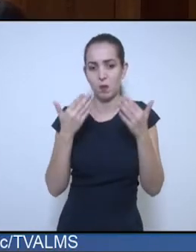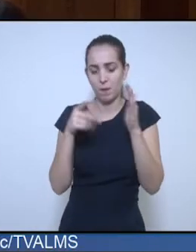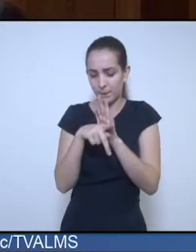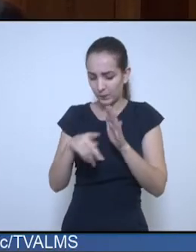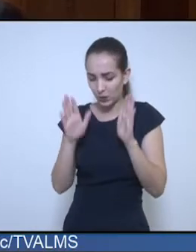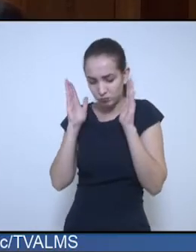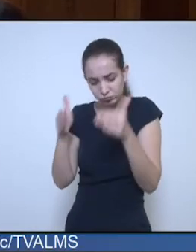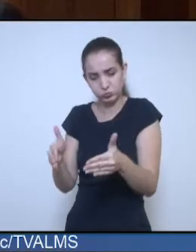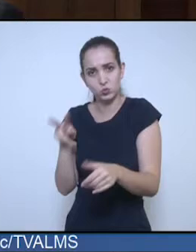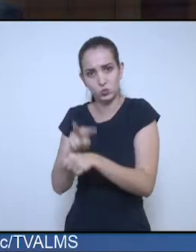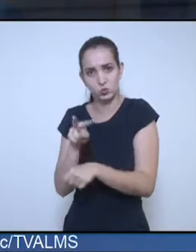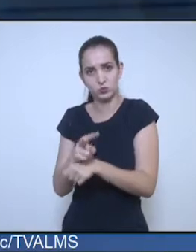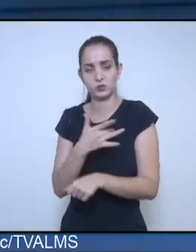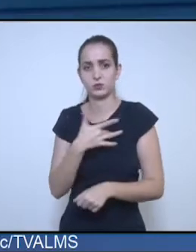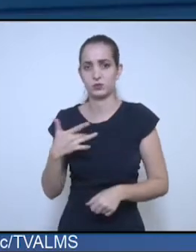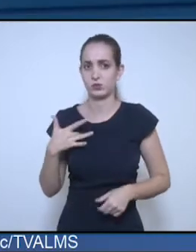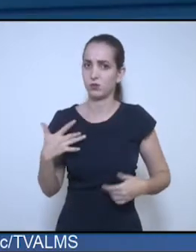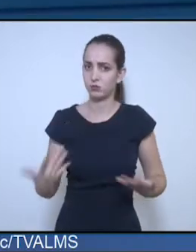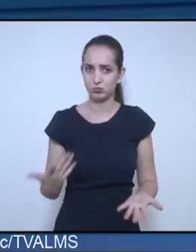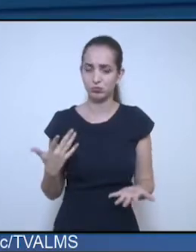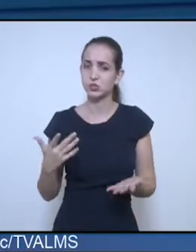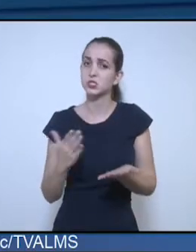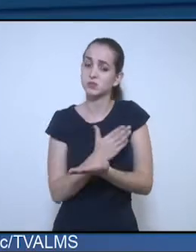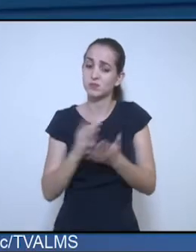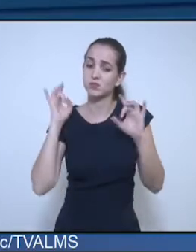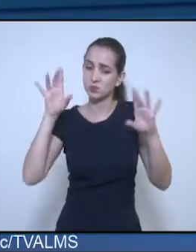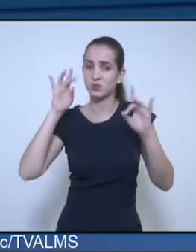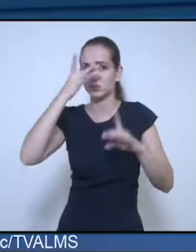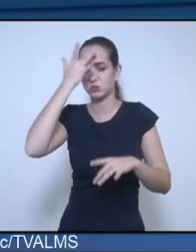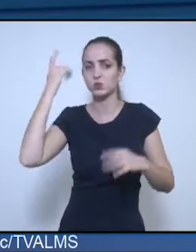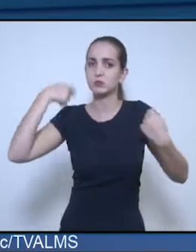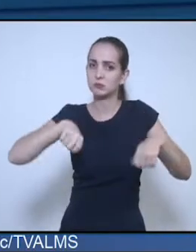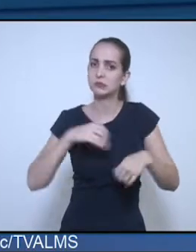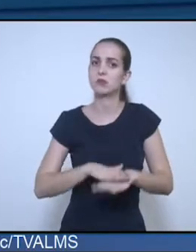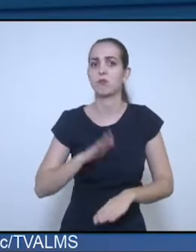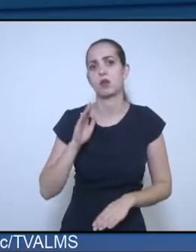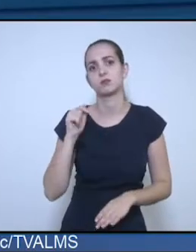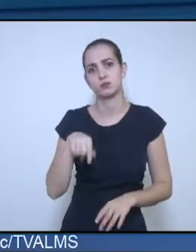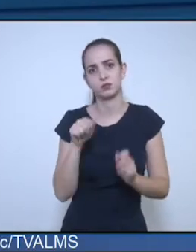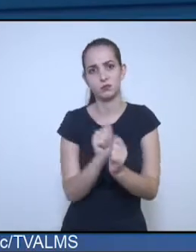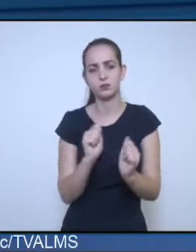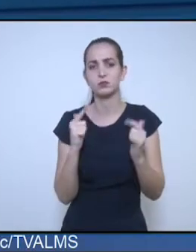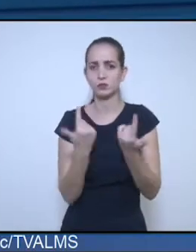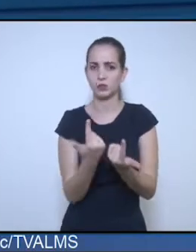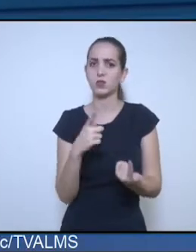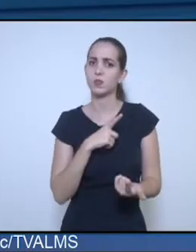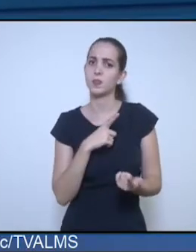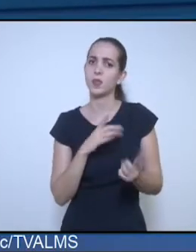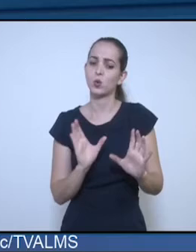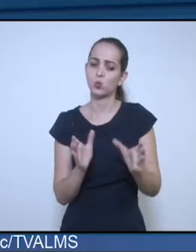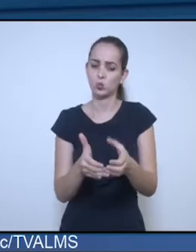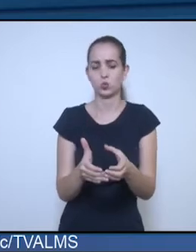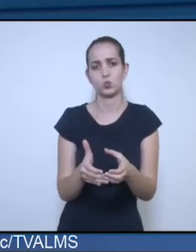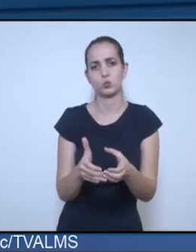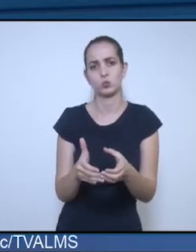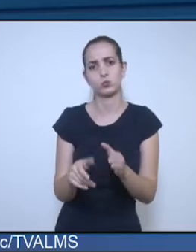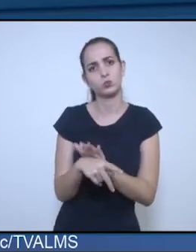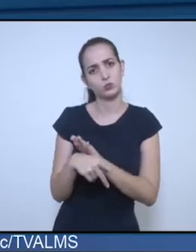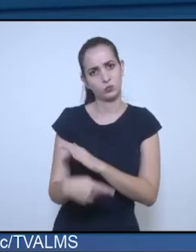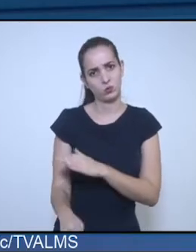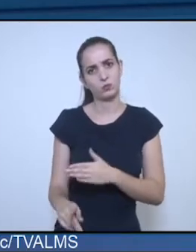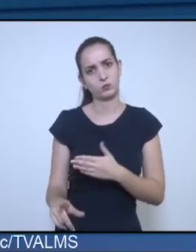os mais necessitados, mas que sejam cumpridas. Essa casa tem uma comissão de eficácia